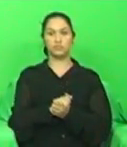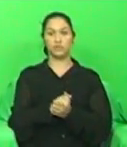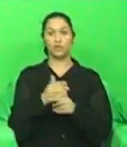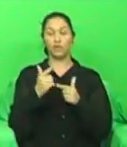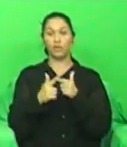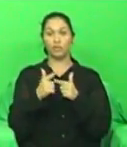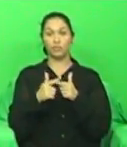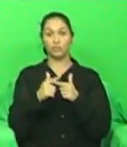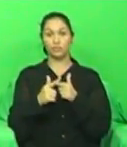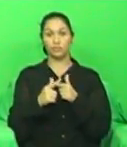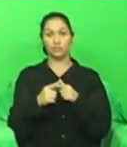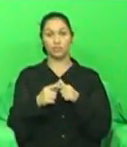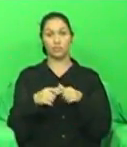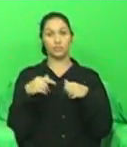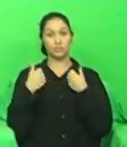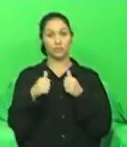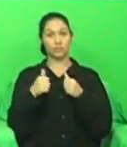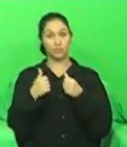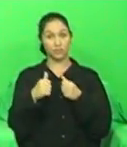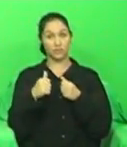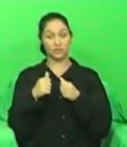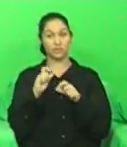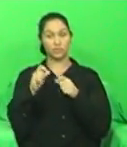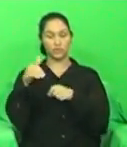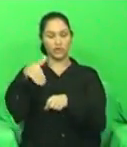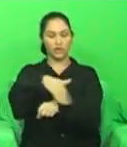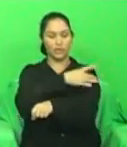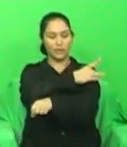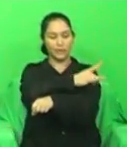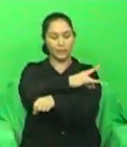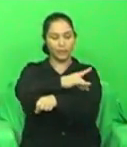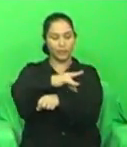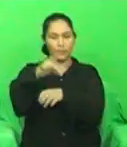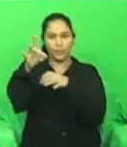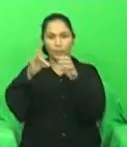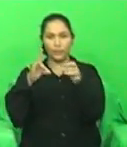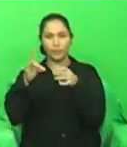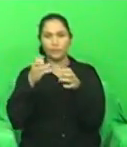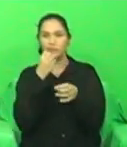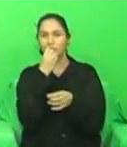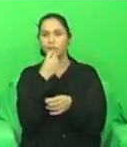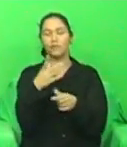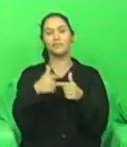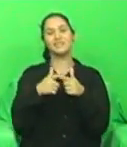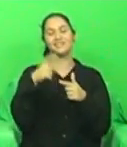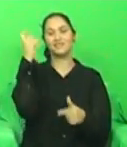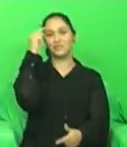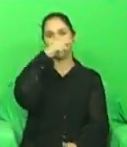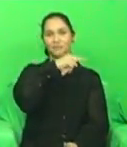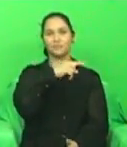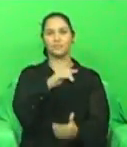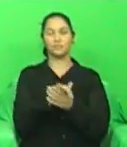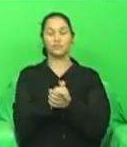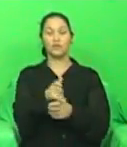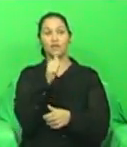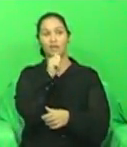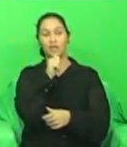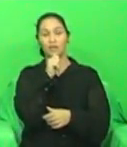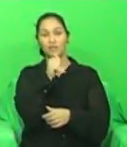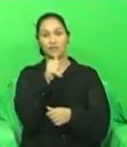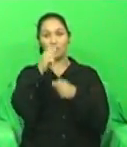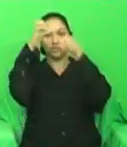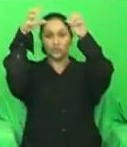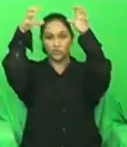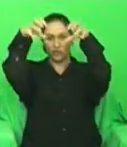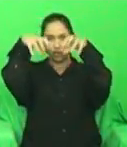pra benzina se botar uma camada boa fazer aquela aquele belo trabalho que se está complicado é chover um pouquinho como todos